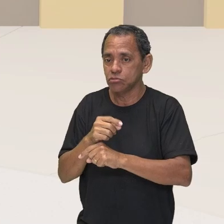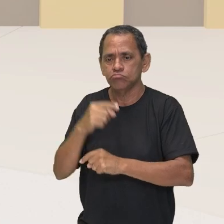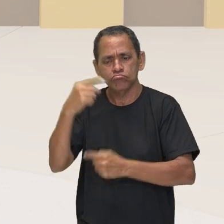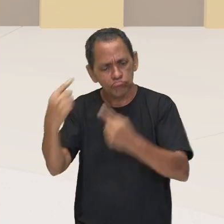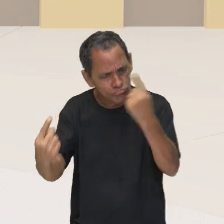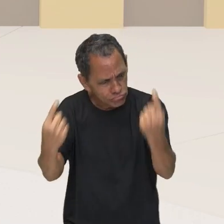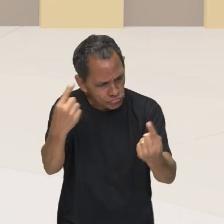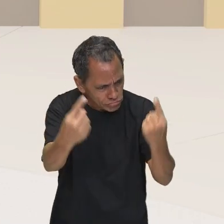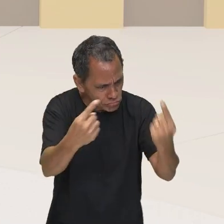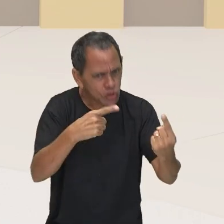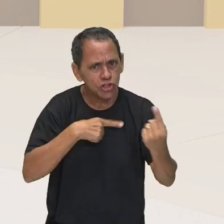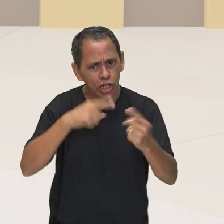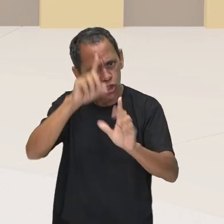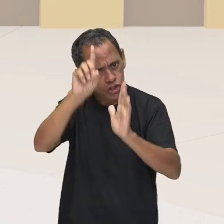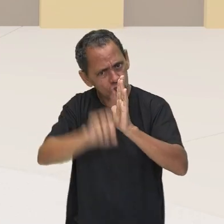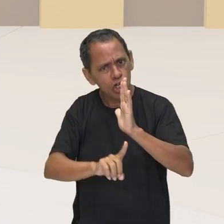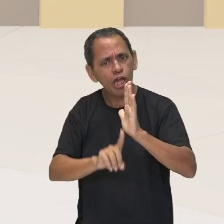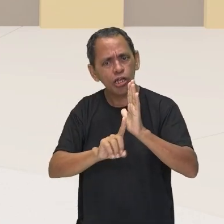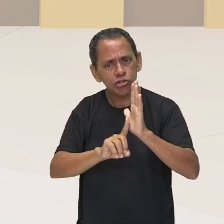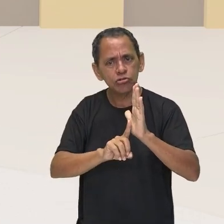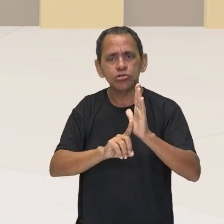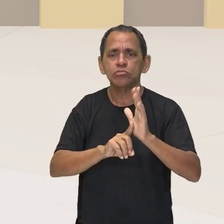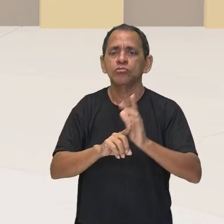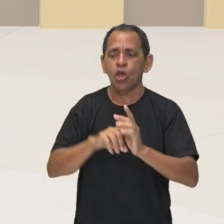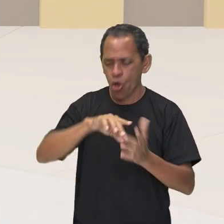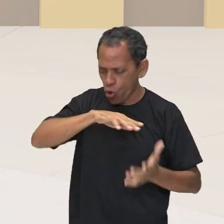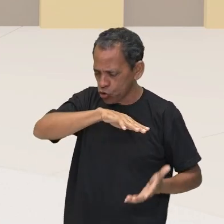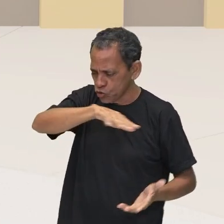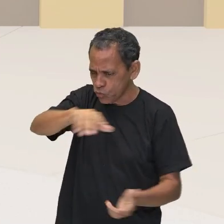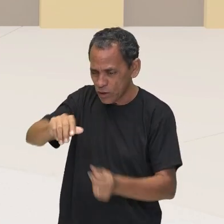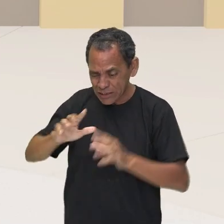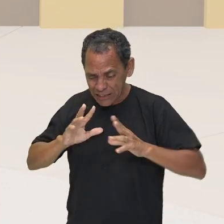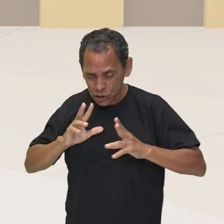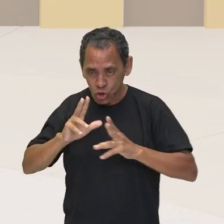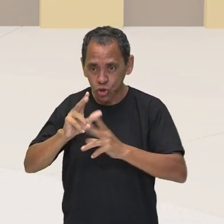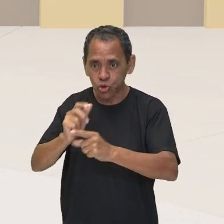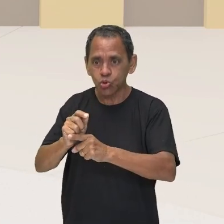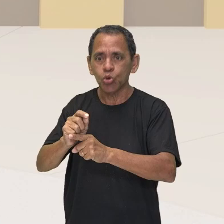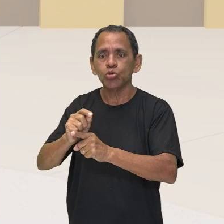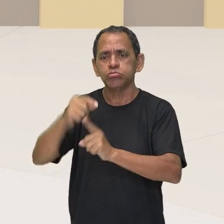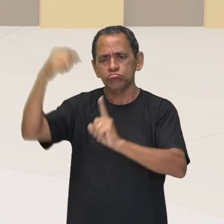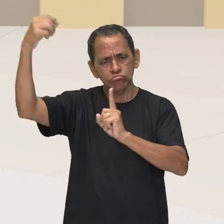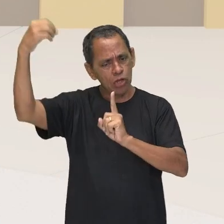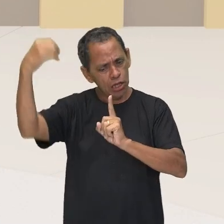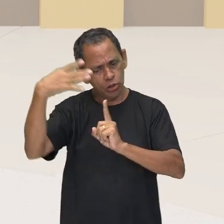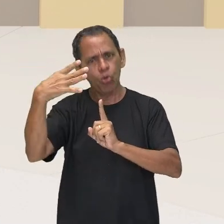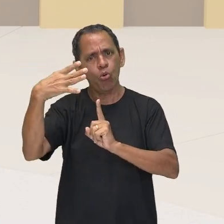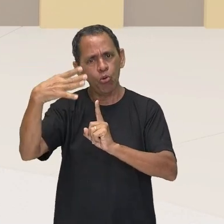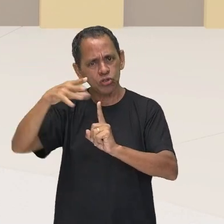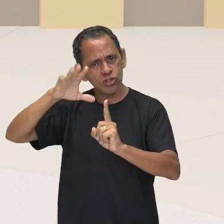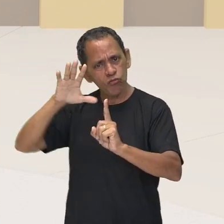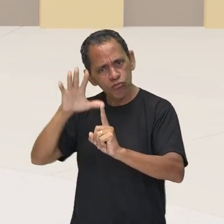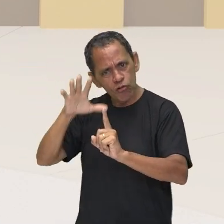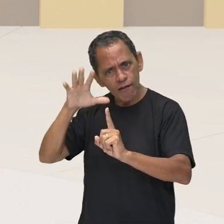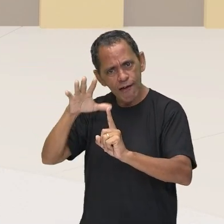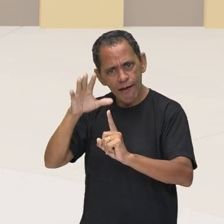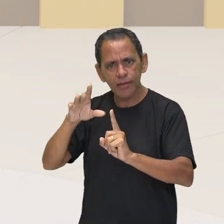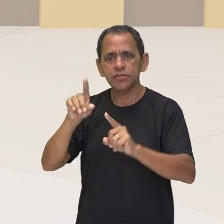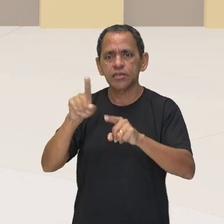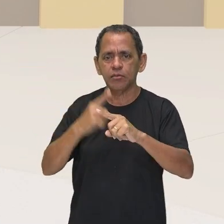a luz é para todos. E aí ele nos afirma que quanto mais nós